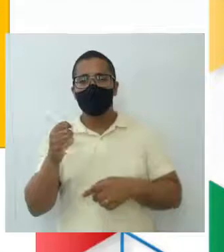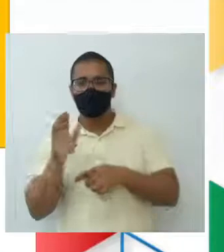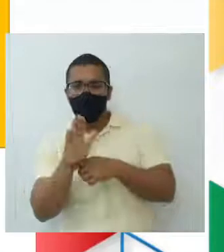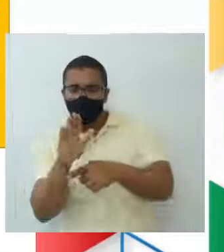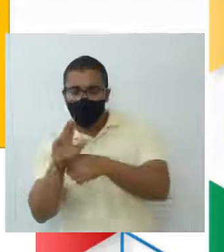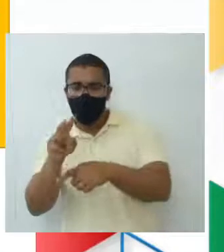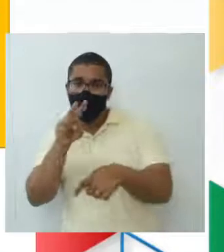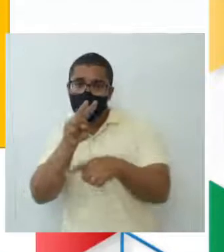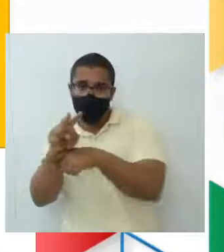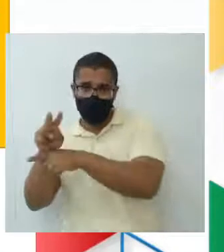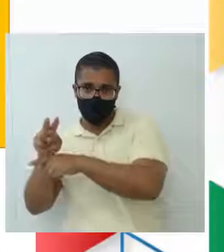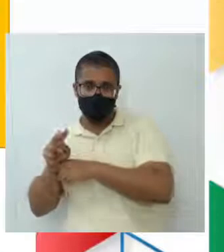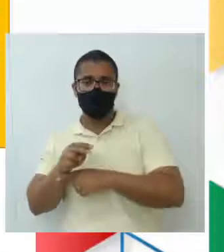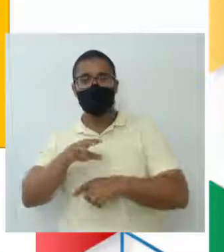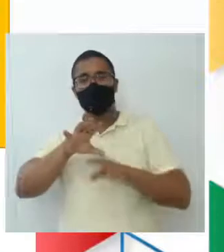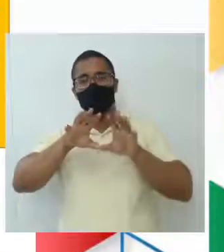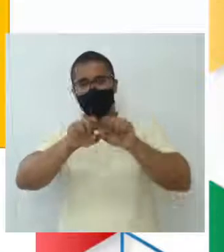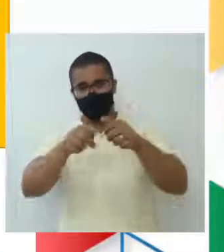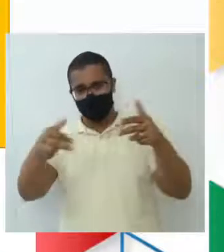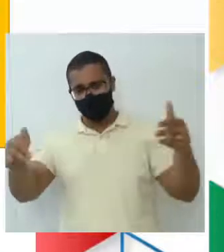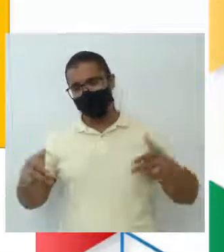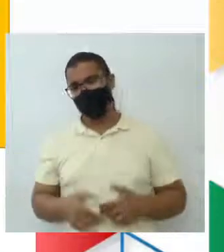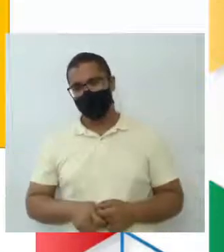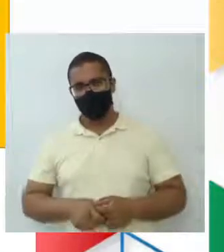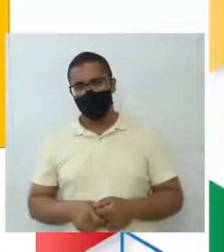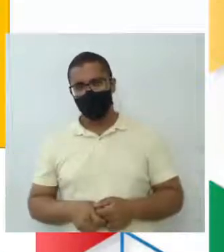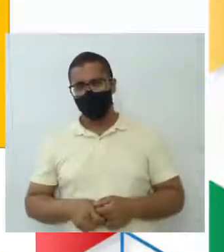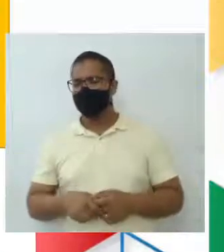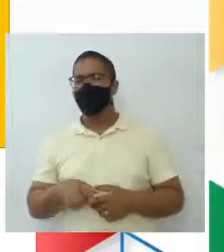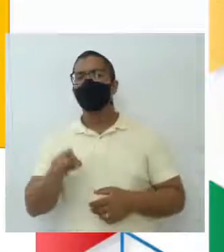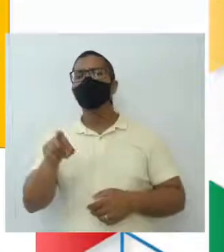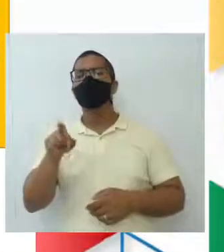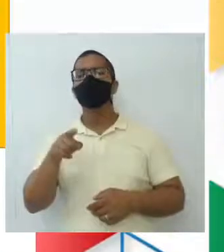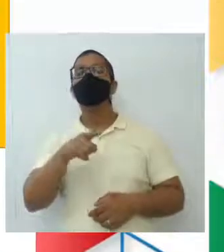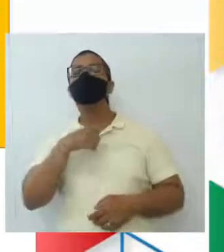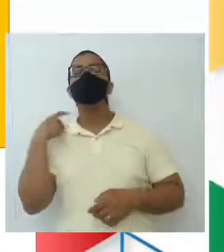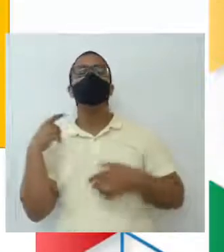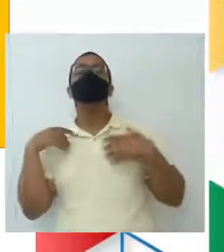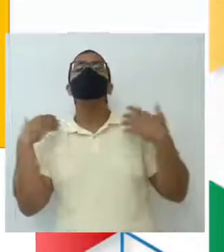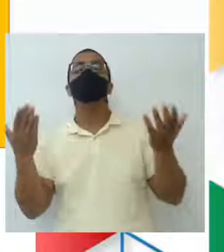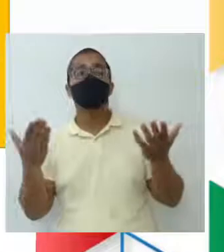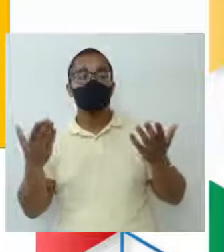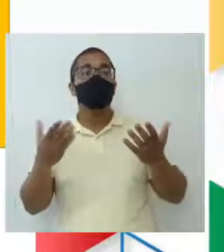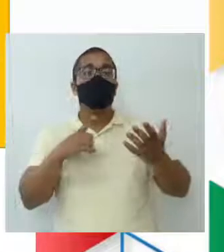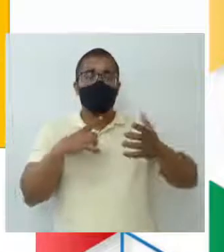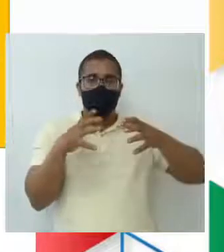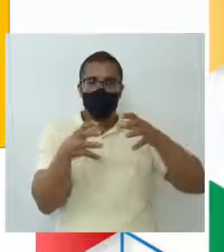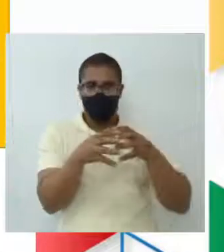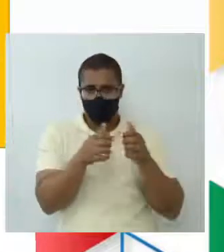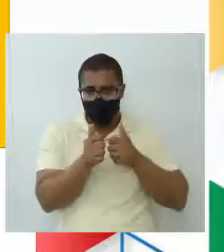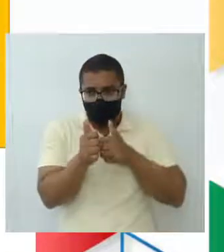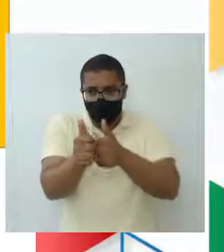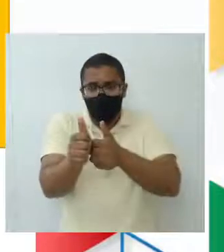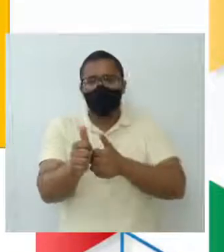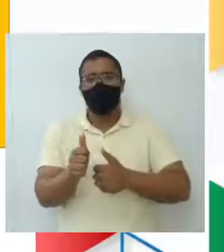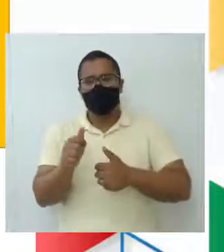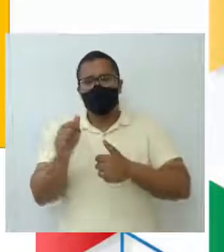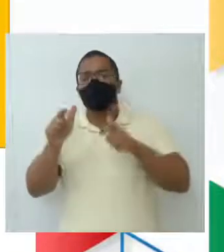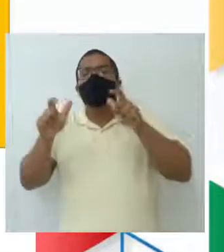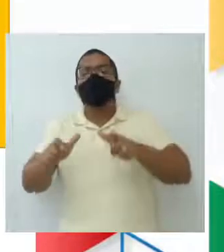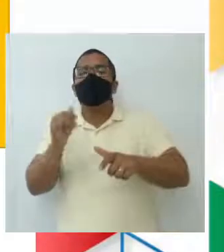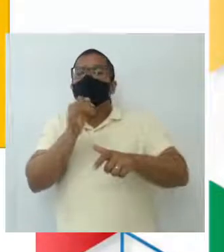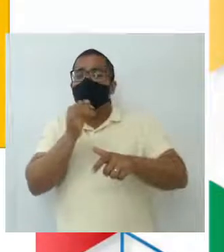dos animais. E a morte dele? Faleceu assistido pelos seus discípulos na Itália, em 3 de outubro